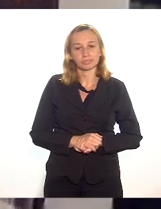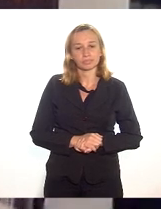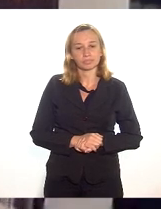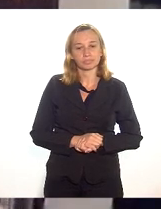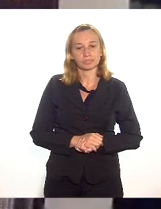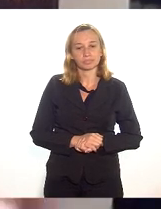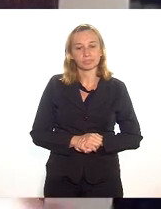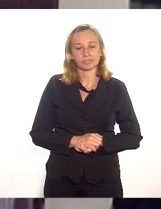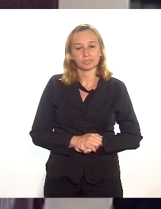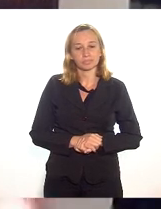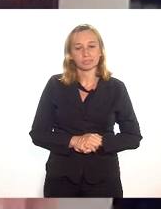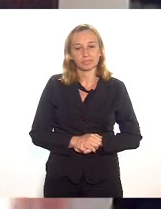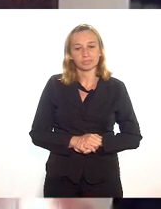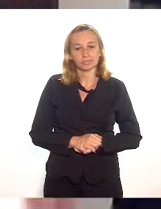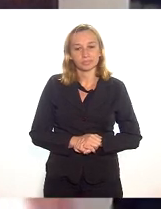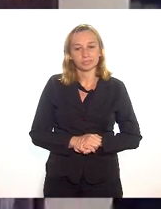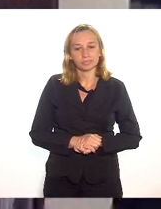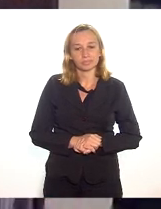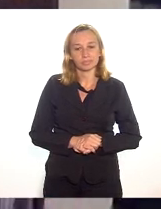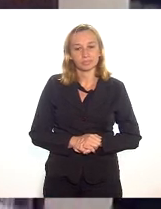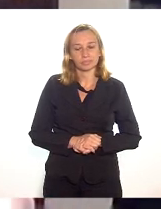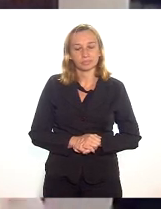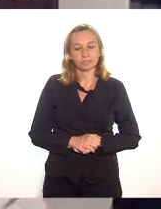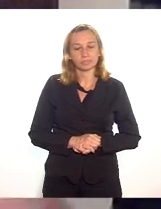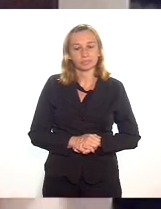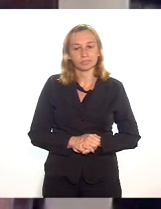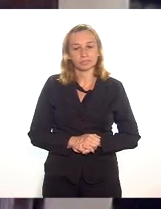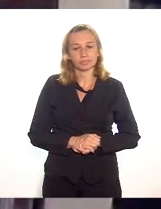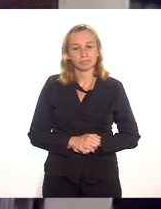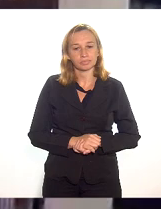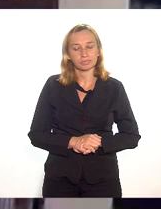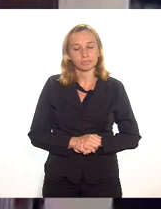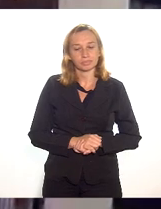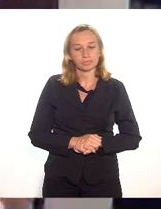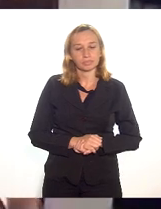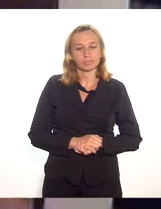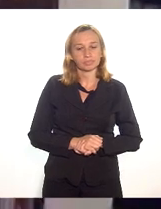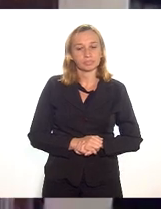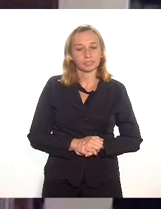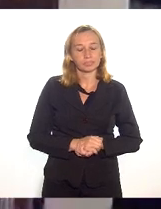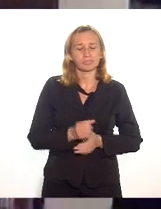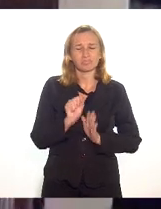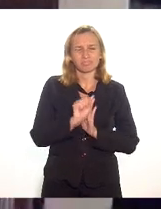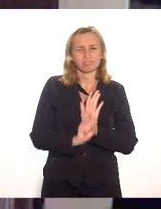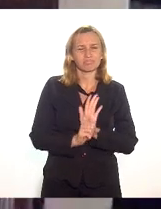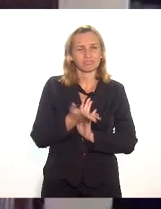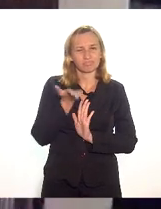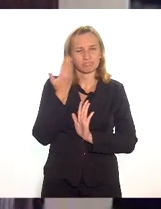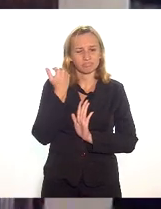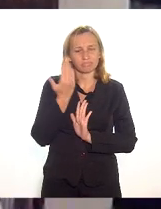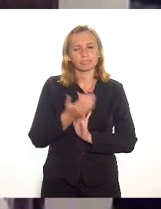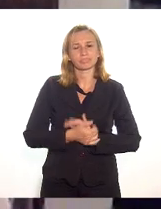Na primeira década do século passado,